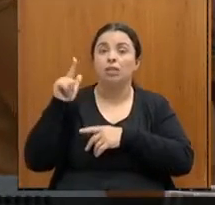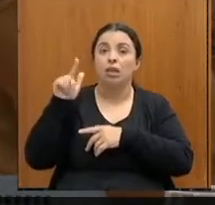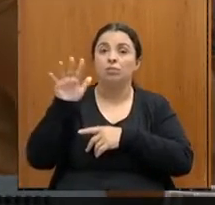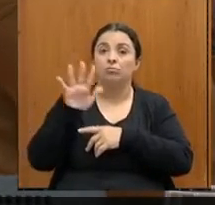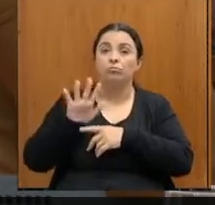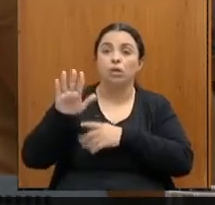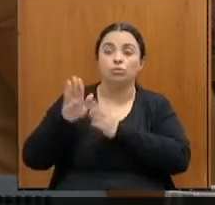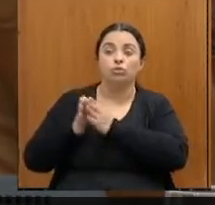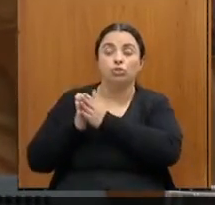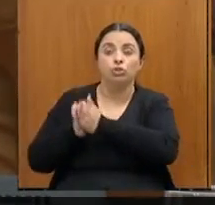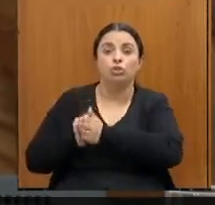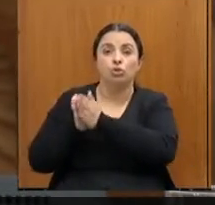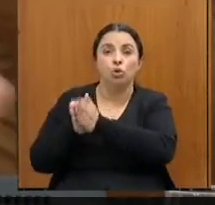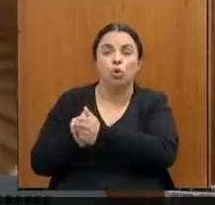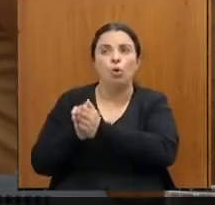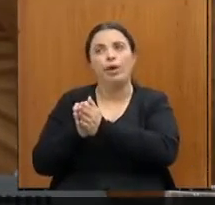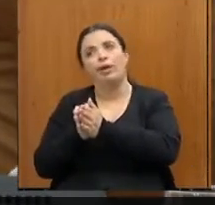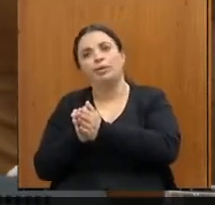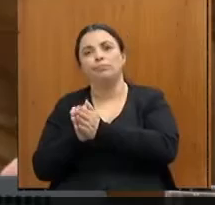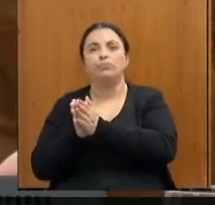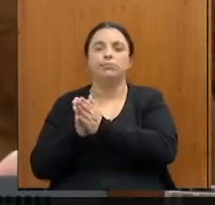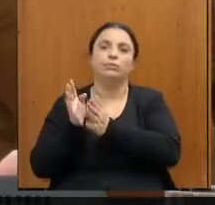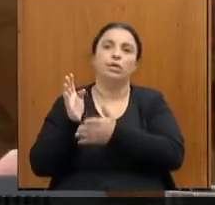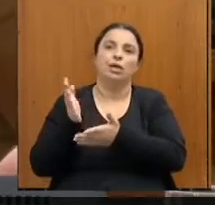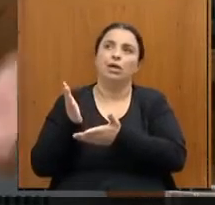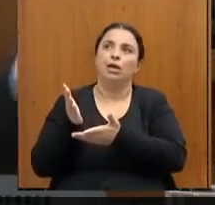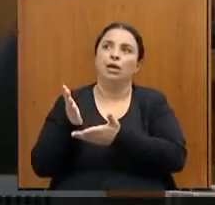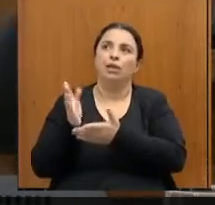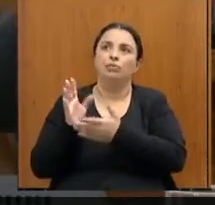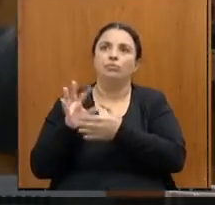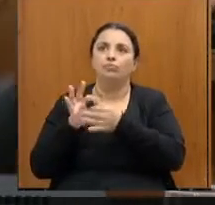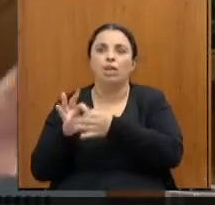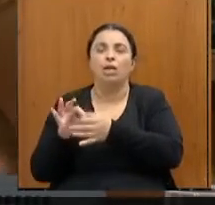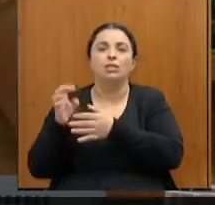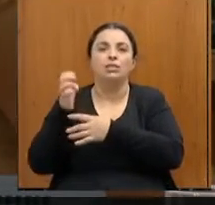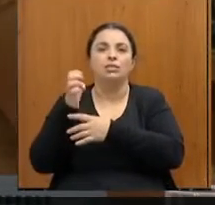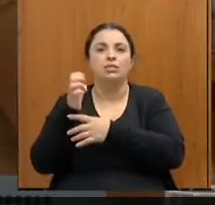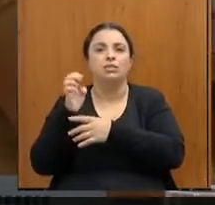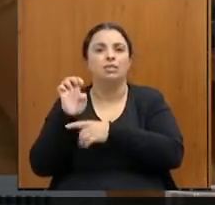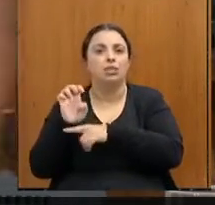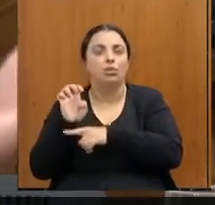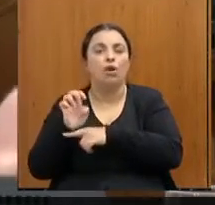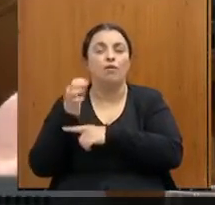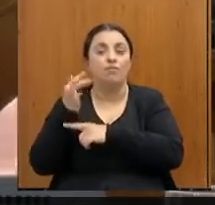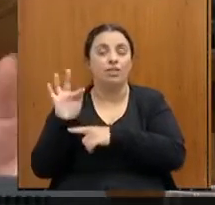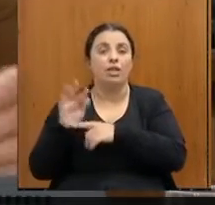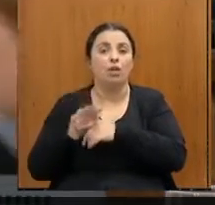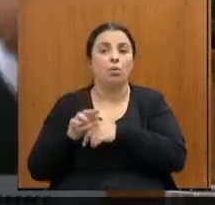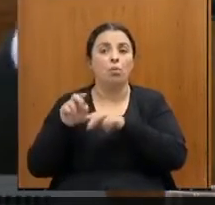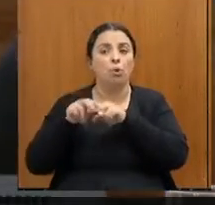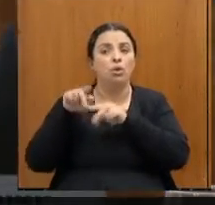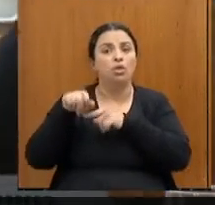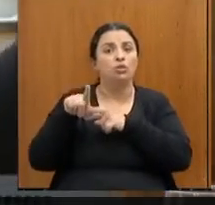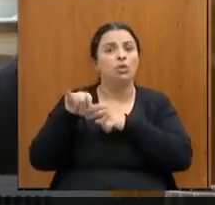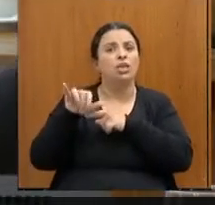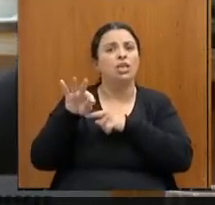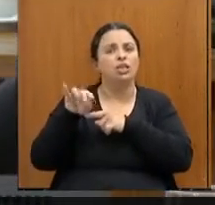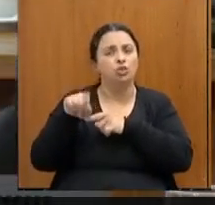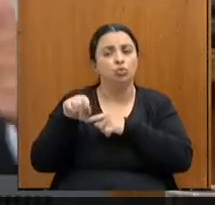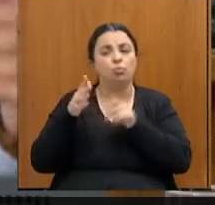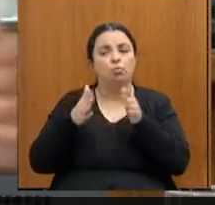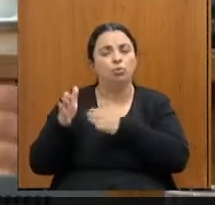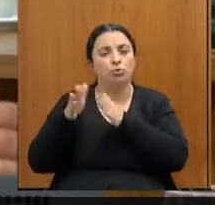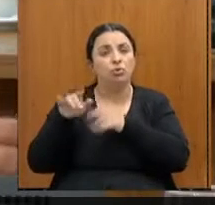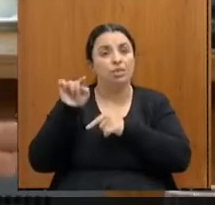em nível estadual e Federal em relação ao lixo que ali se encontra não ocasião político ali